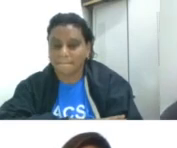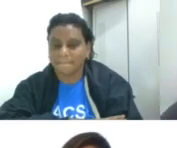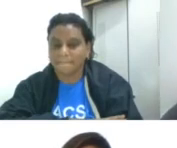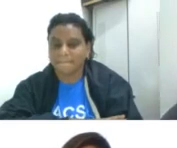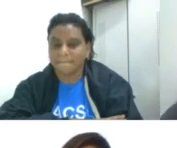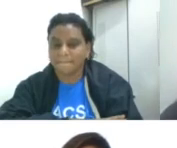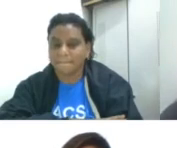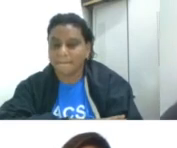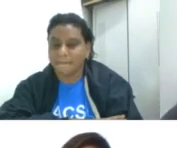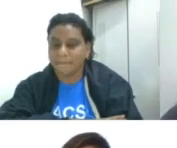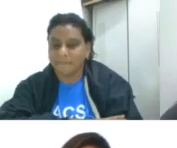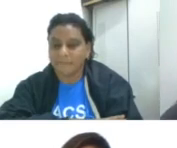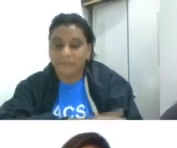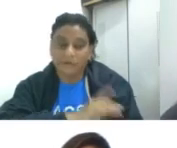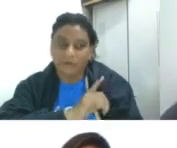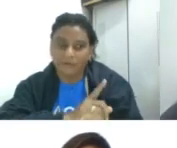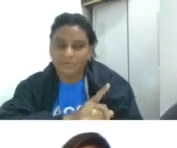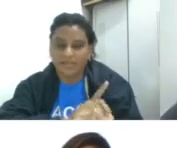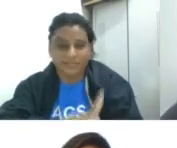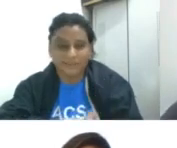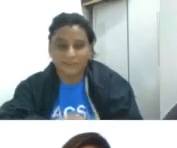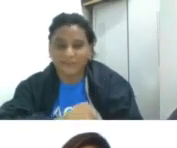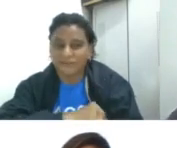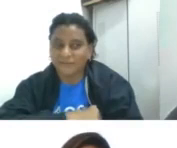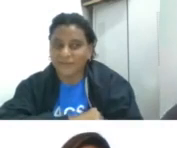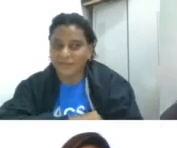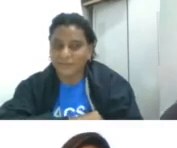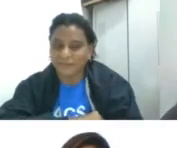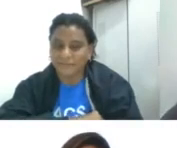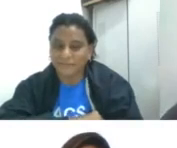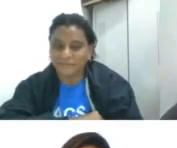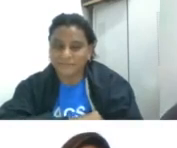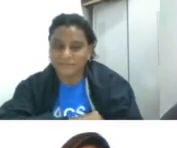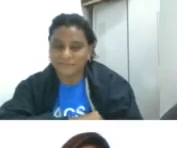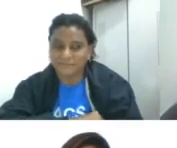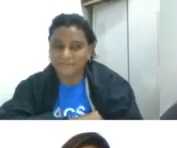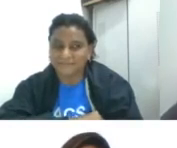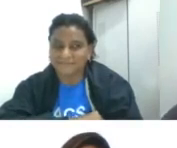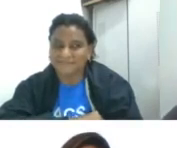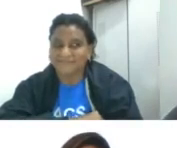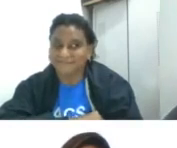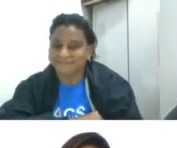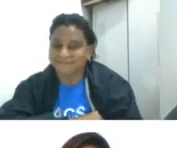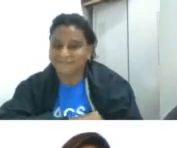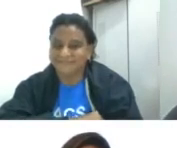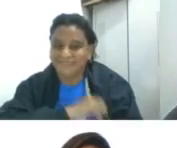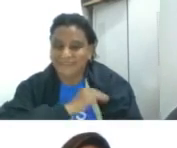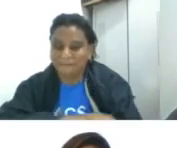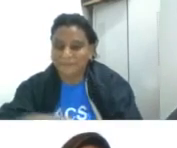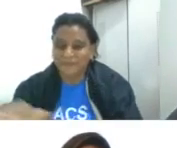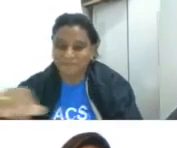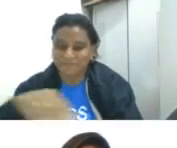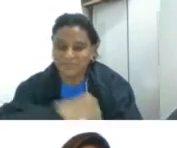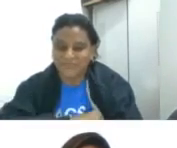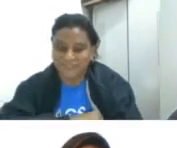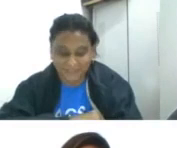em relação a tuberculose resistente o tratamento é completamente diferente do esquema básico quando o paciente ele é diagnosticado